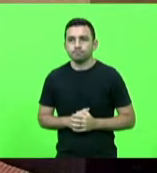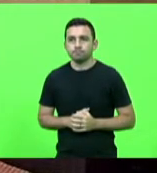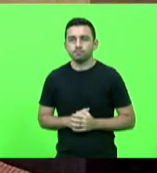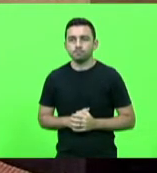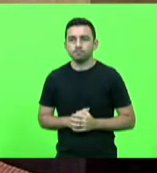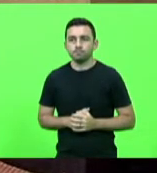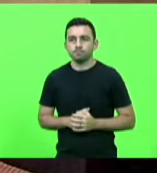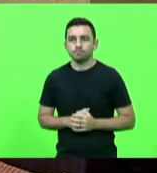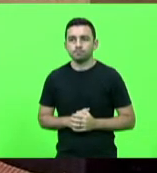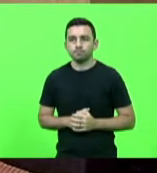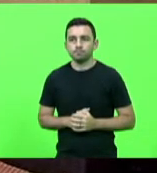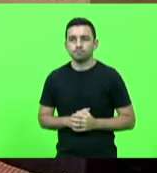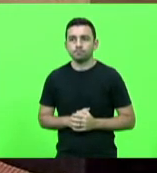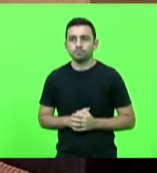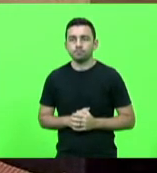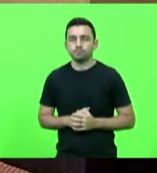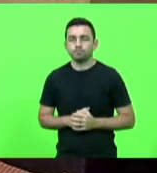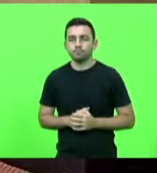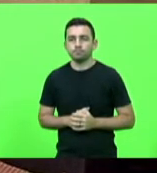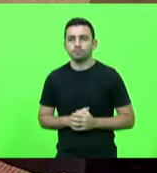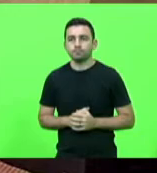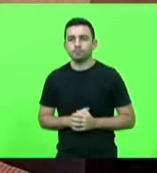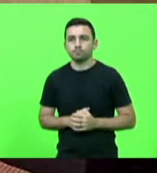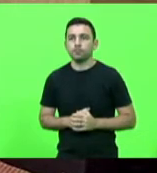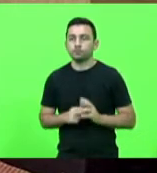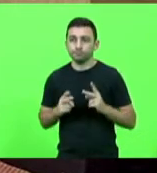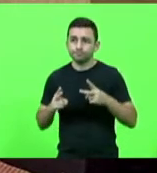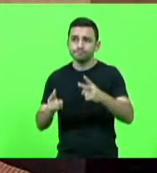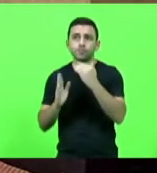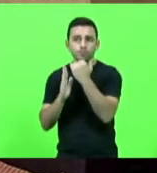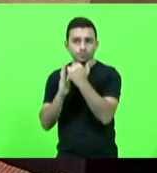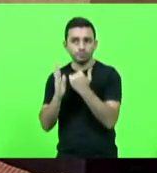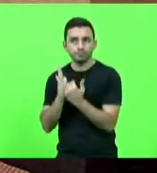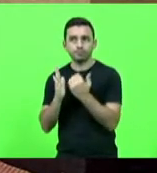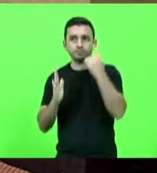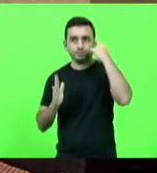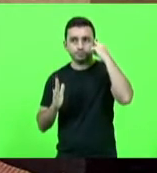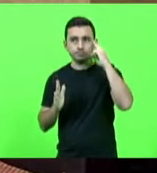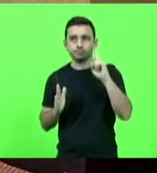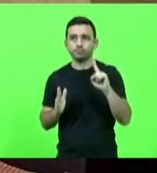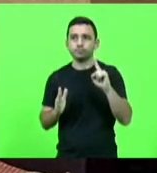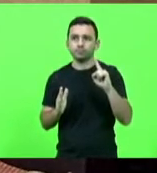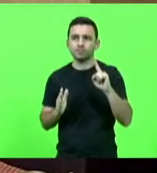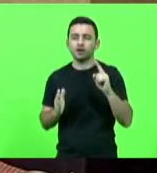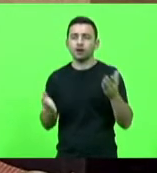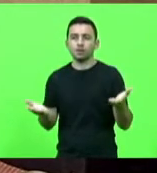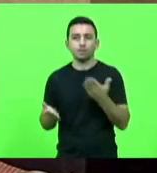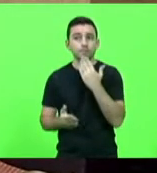Ainda na ordem do dia, temos aqui